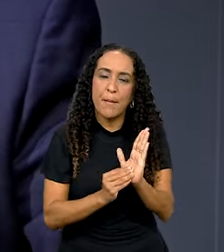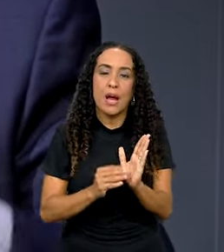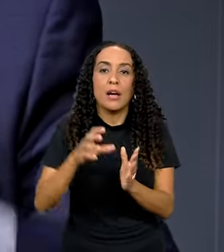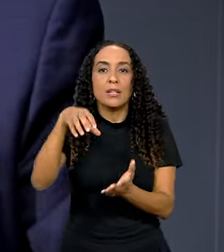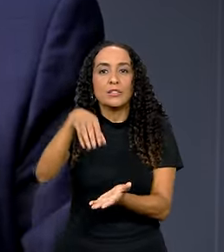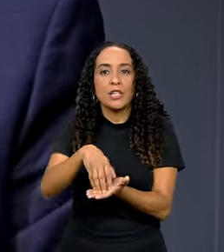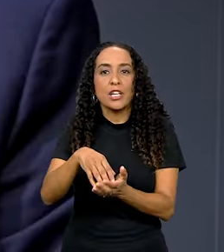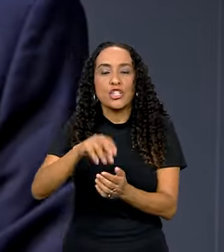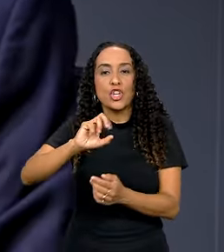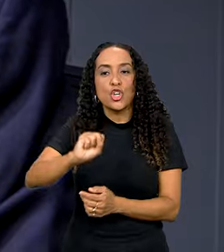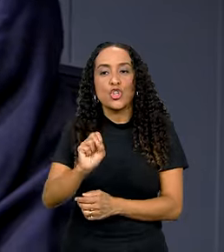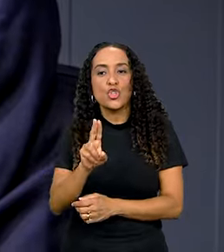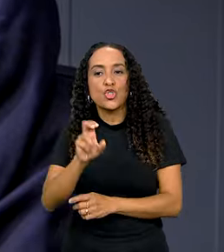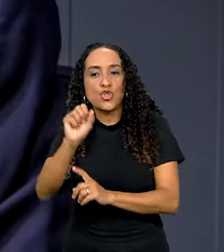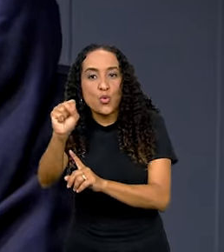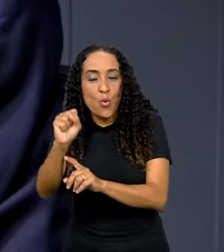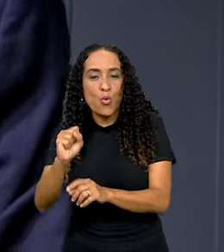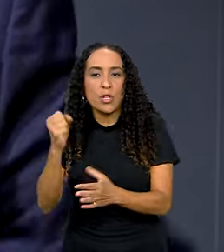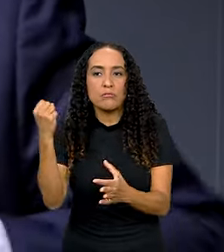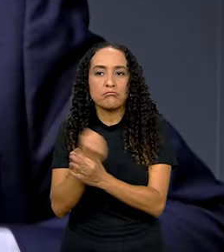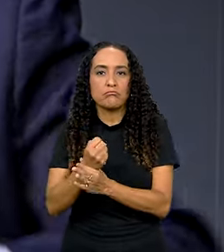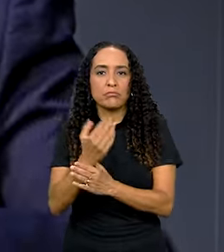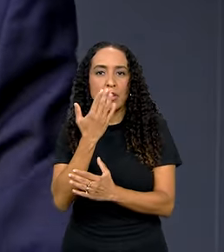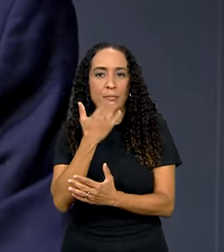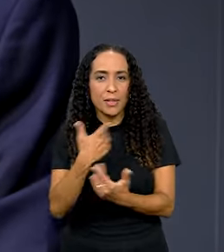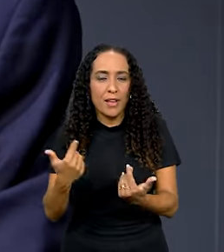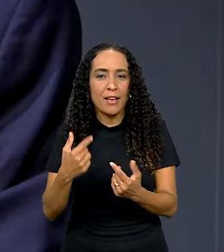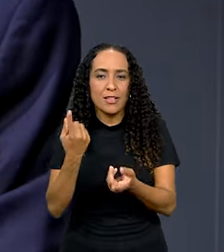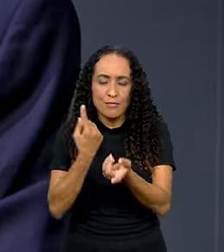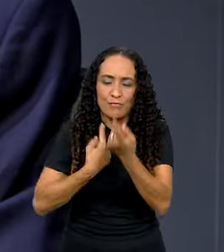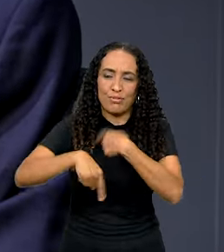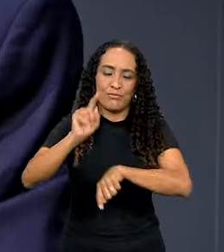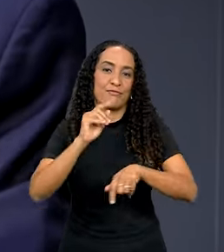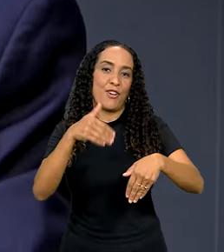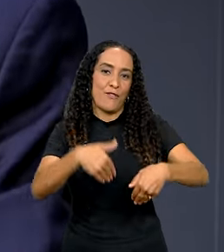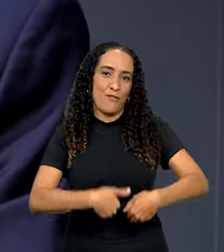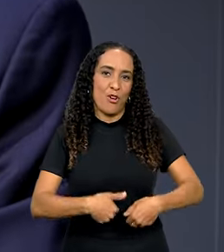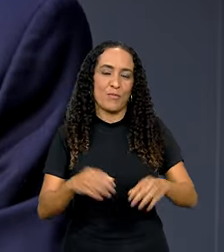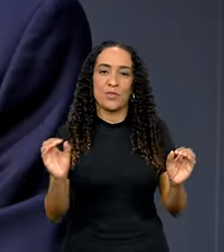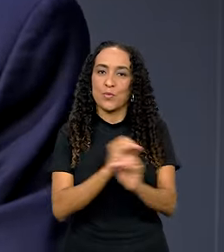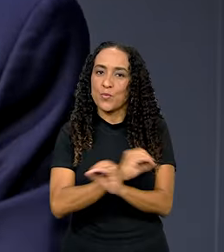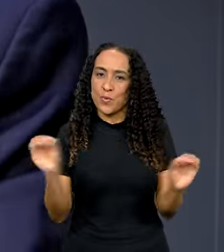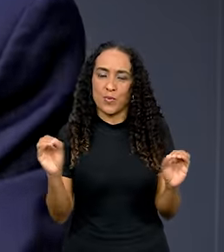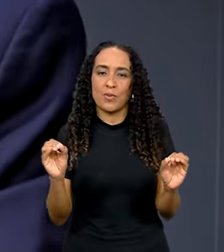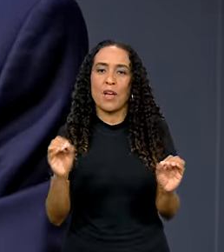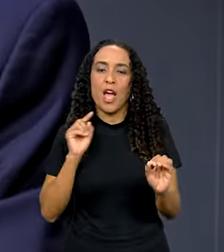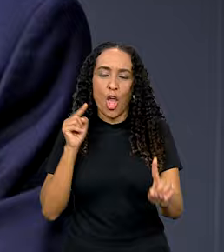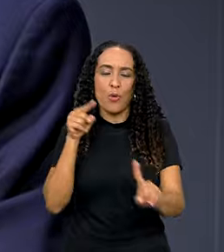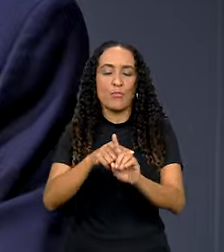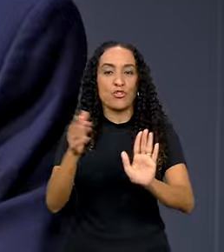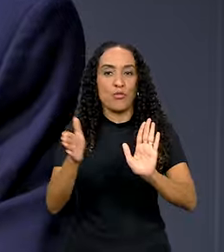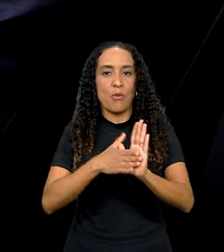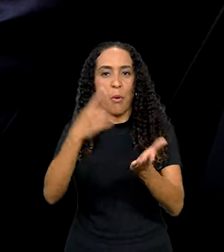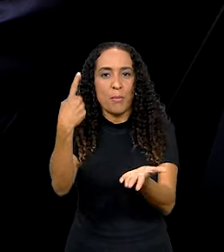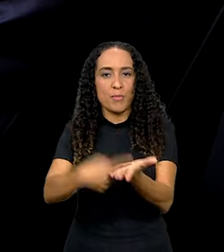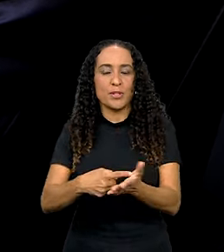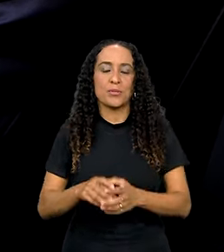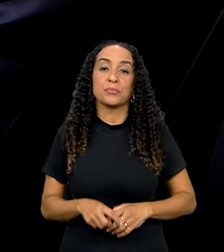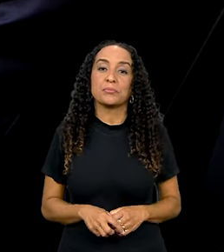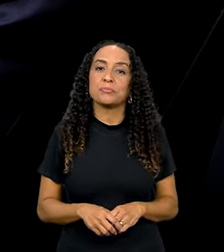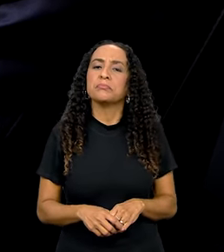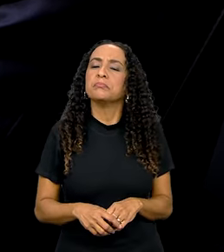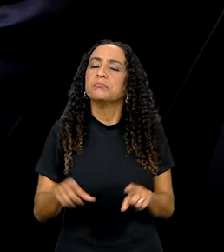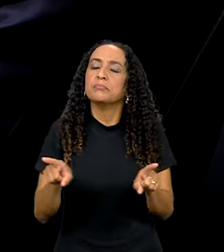da rede suas no sistema de segurança alimentar superar a fome é o objetivo e é o compromisso